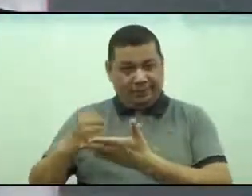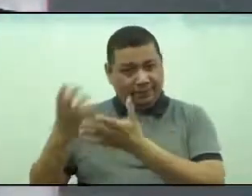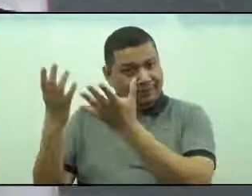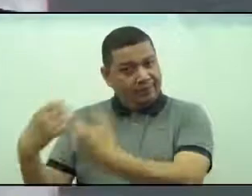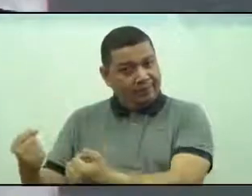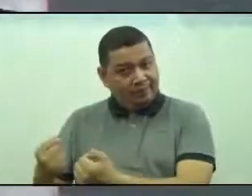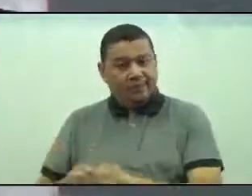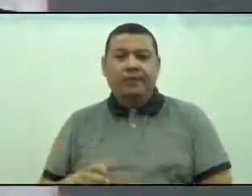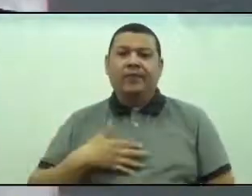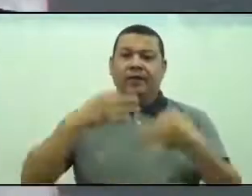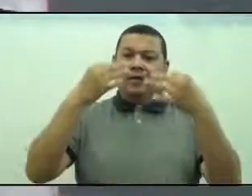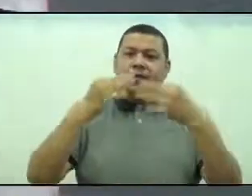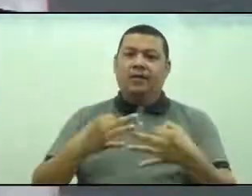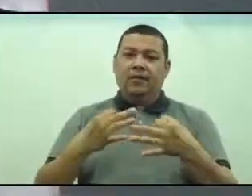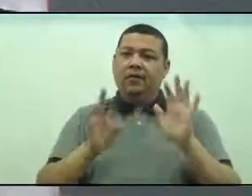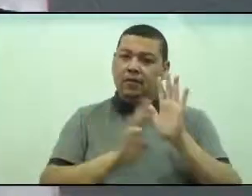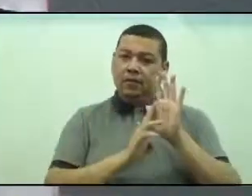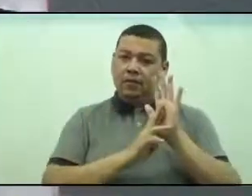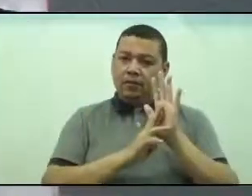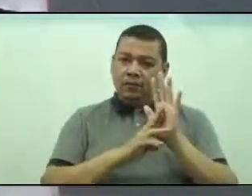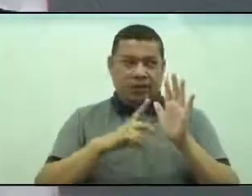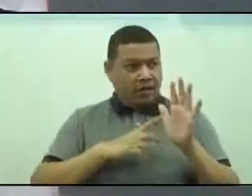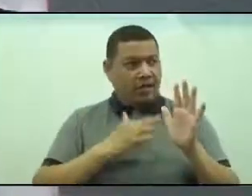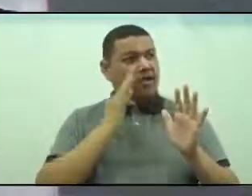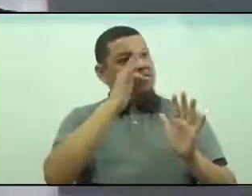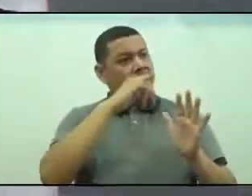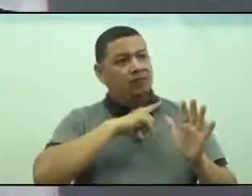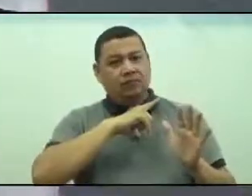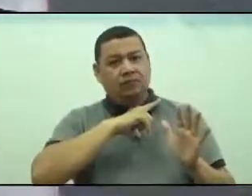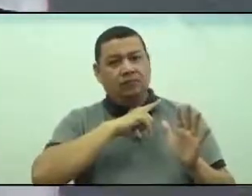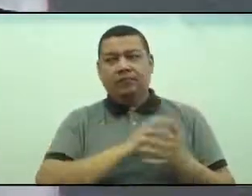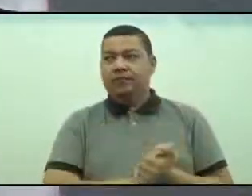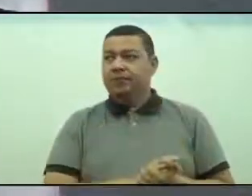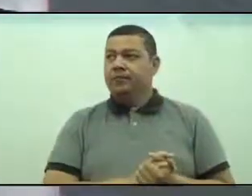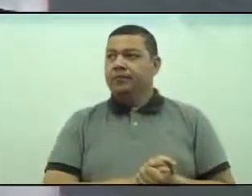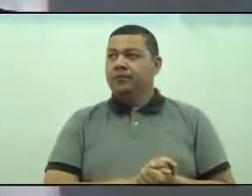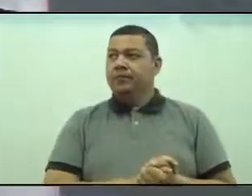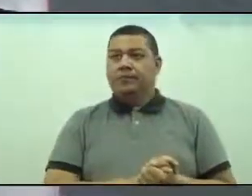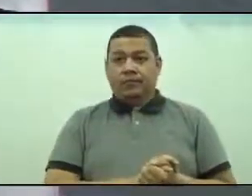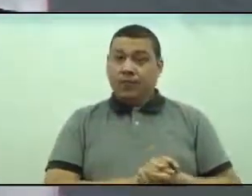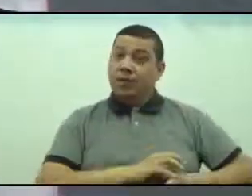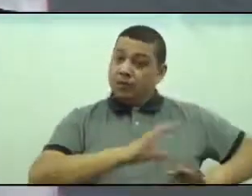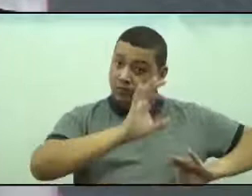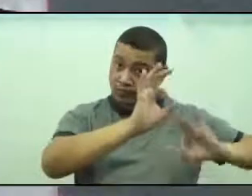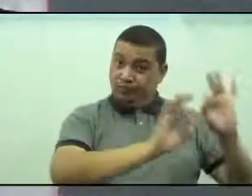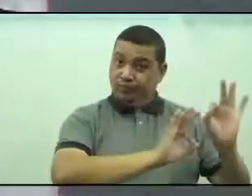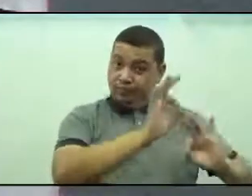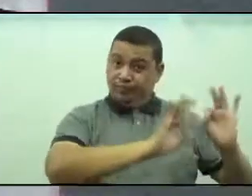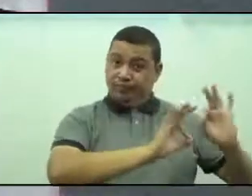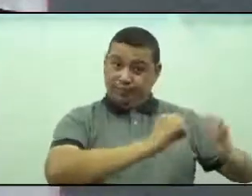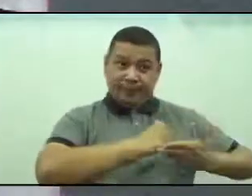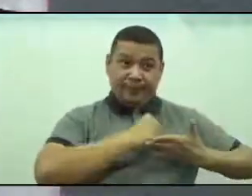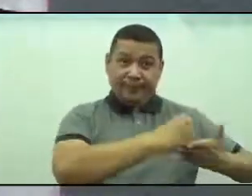certeza de que o Riozinho também vai ser contemplado com esse programa Tchau Poeira.